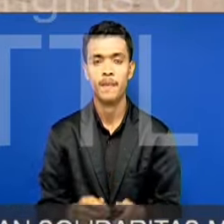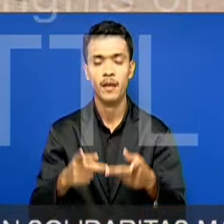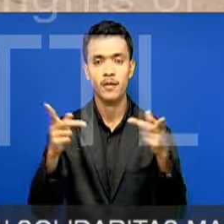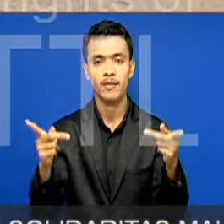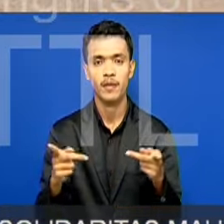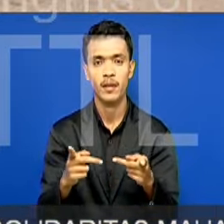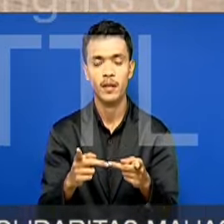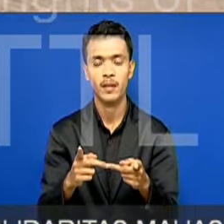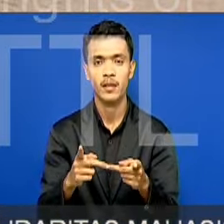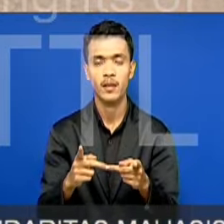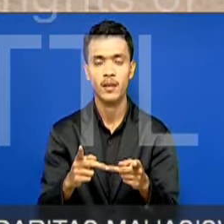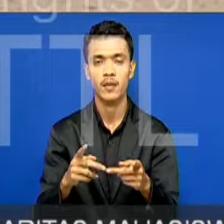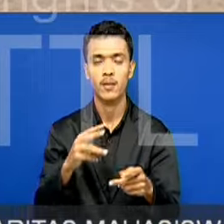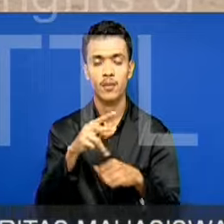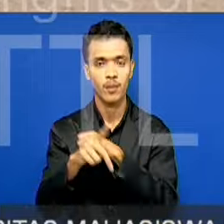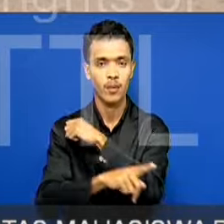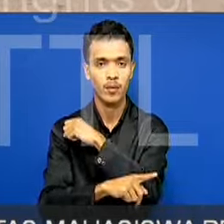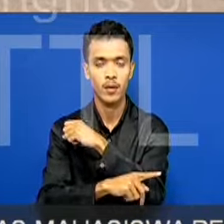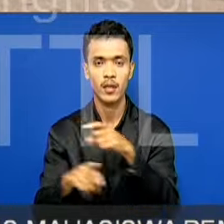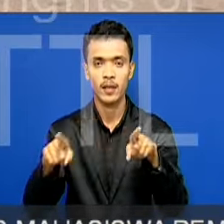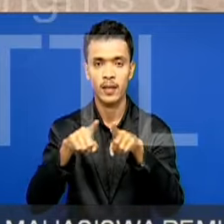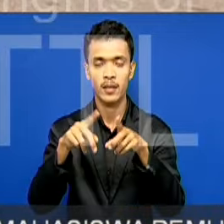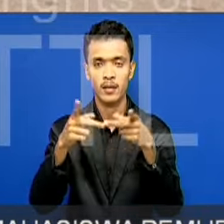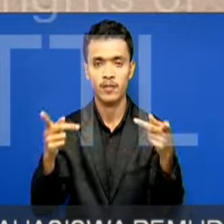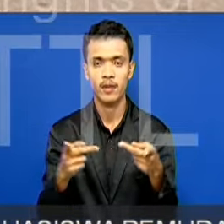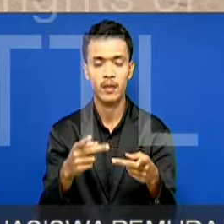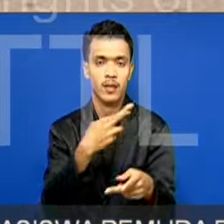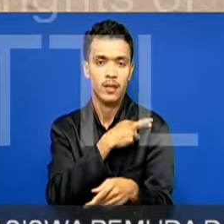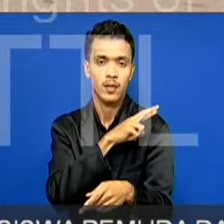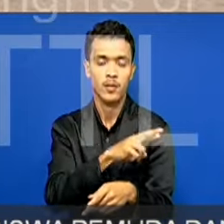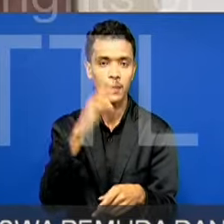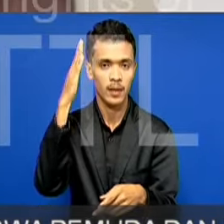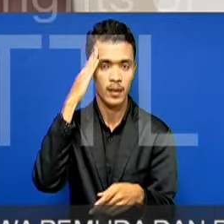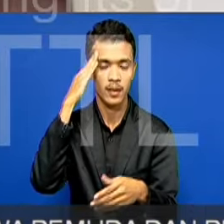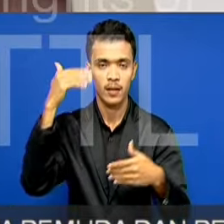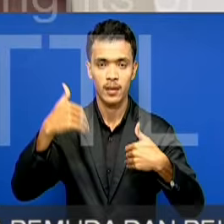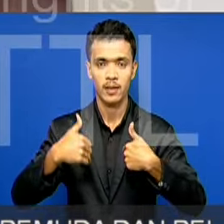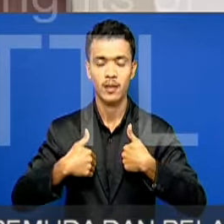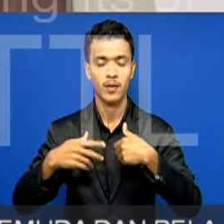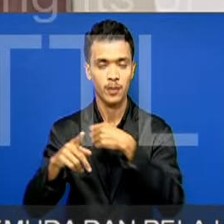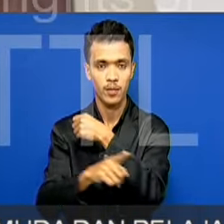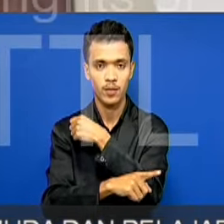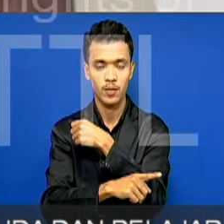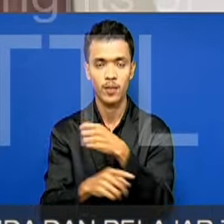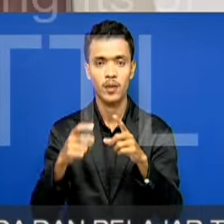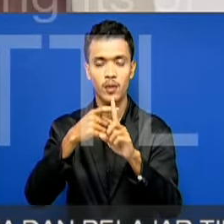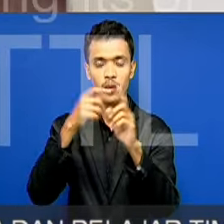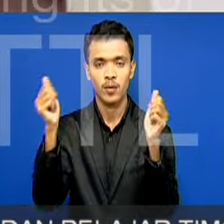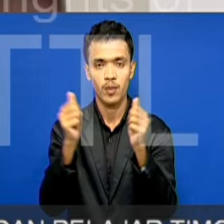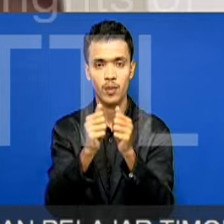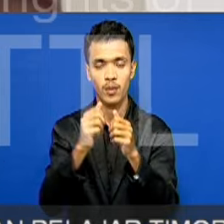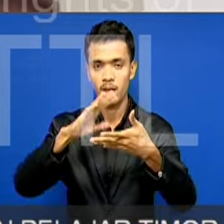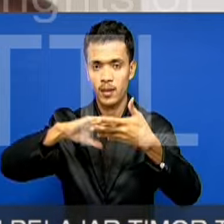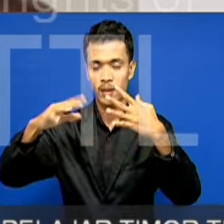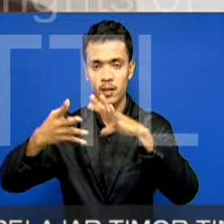Santuário Fátima Portugal, no dar sítio religioso na bem conhecido e a Portugal. E na bem, mais com história